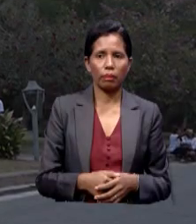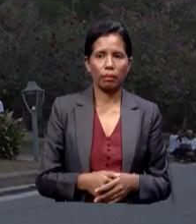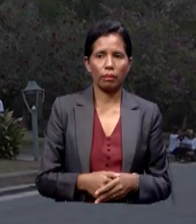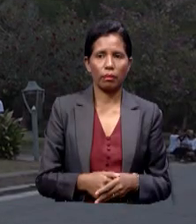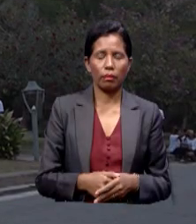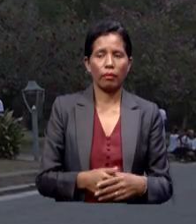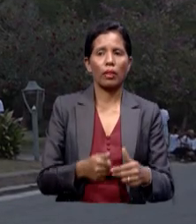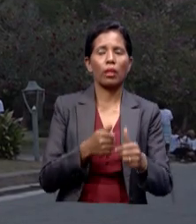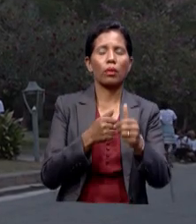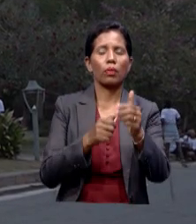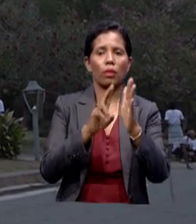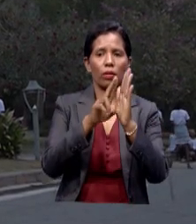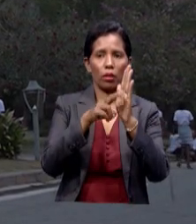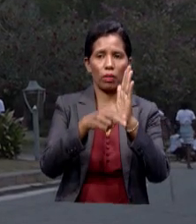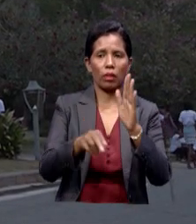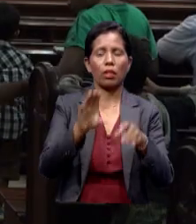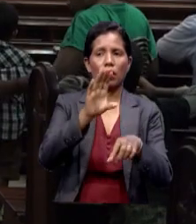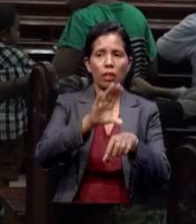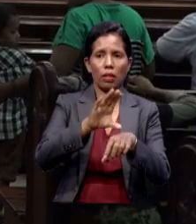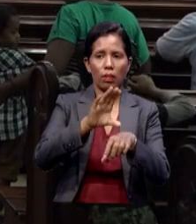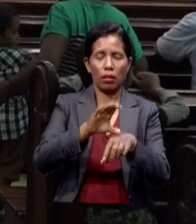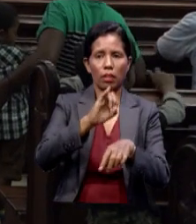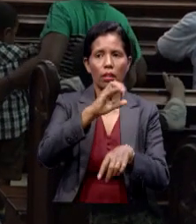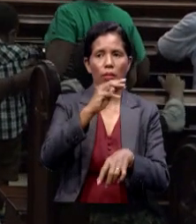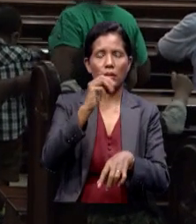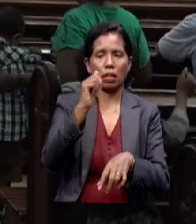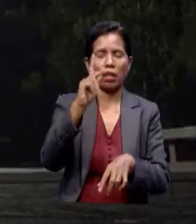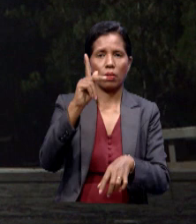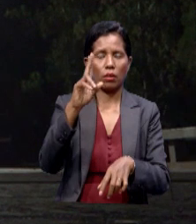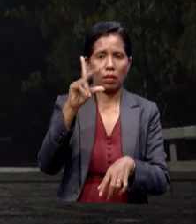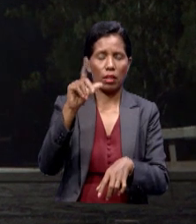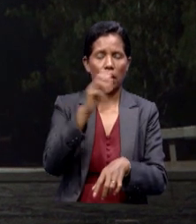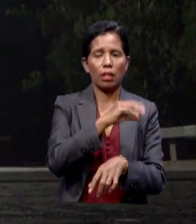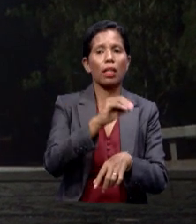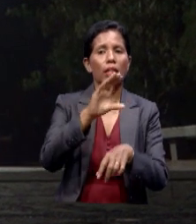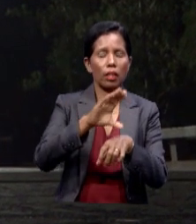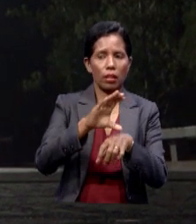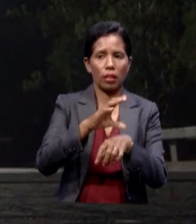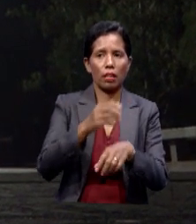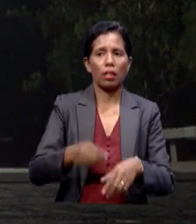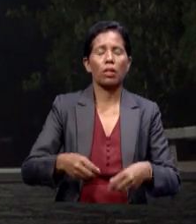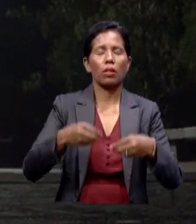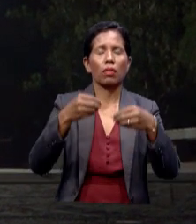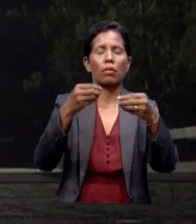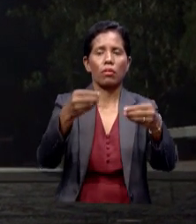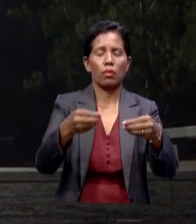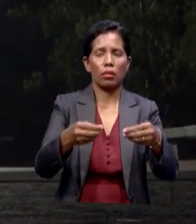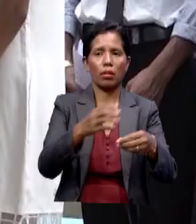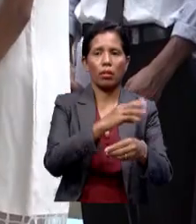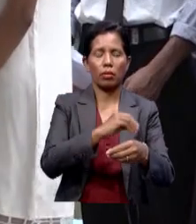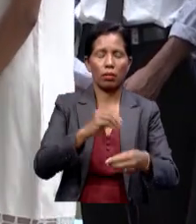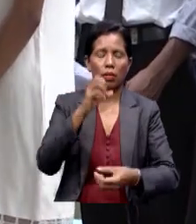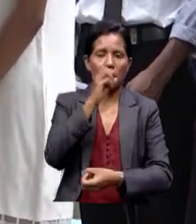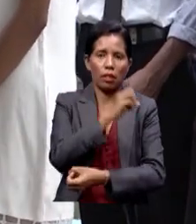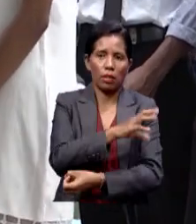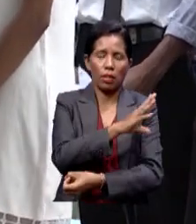Tira horário e a quarta, né? Paróquia Nossa Senhora Imaculada Conceição Catedral de Lille até o sacramento batismo na primeira